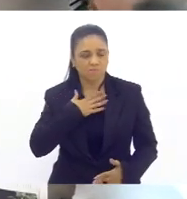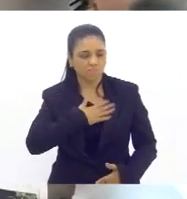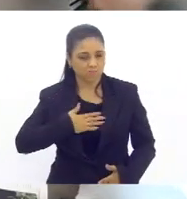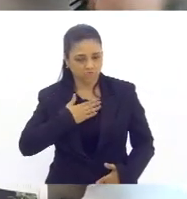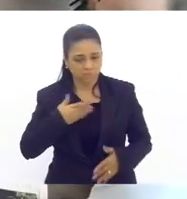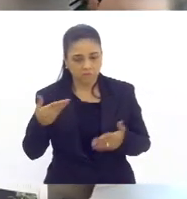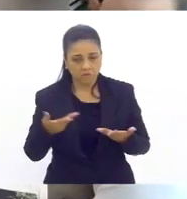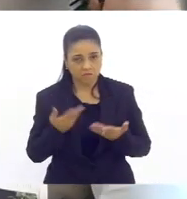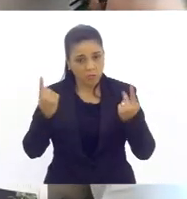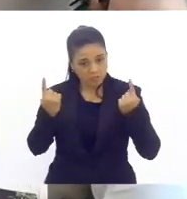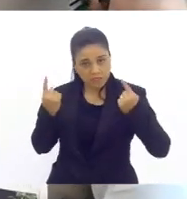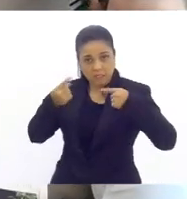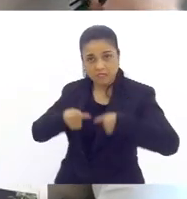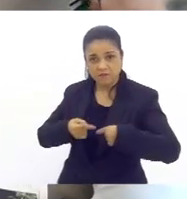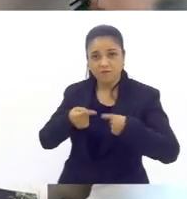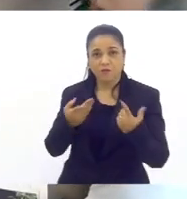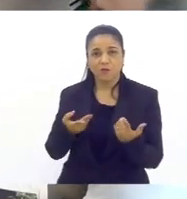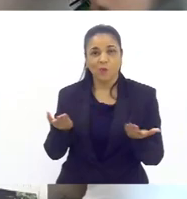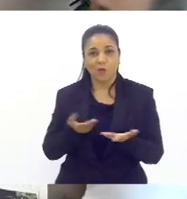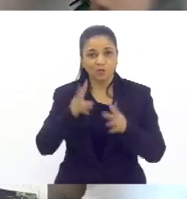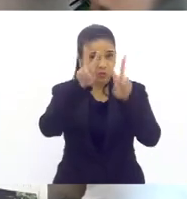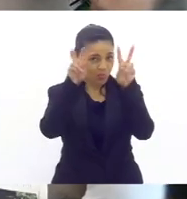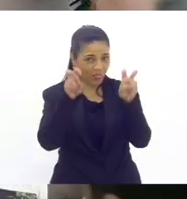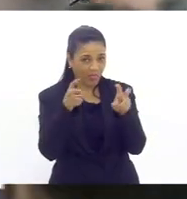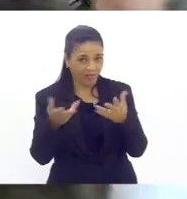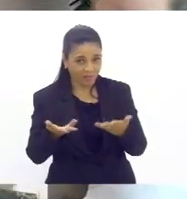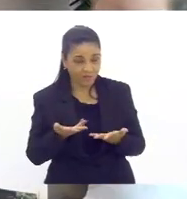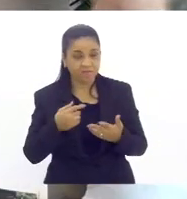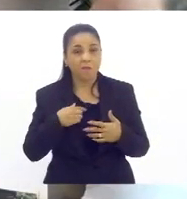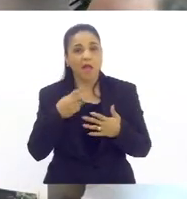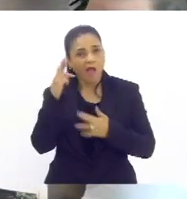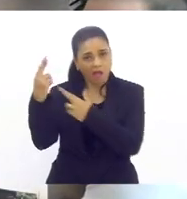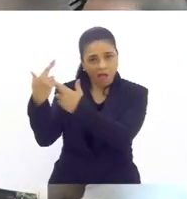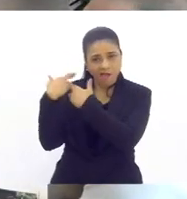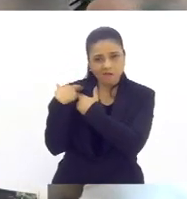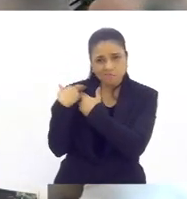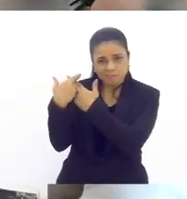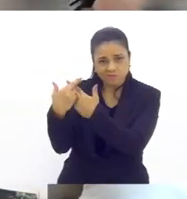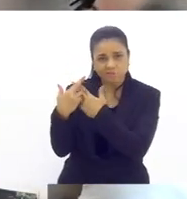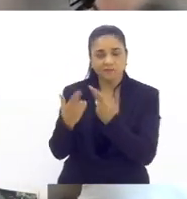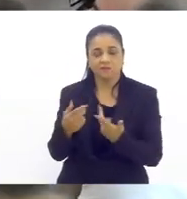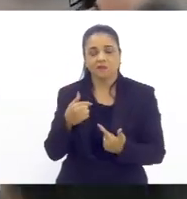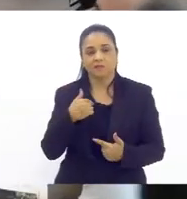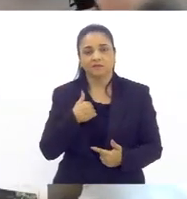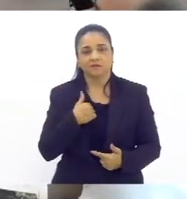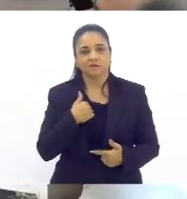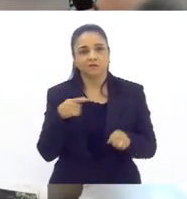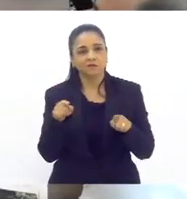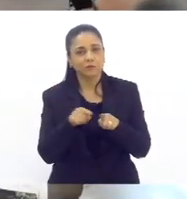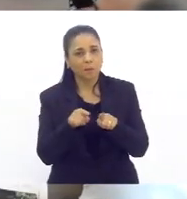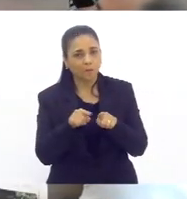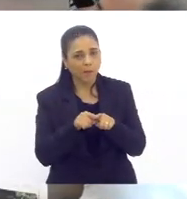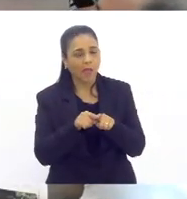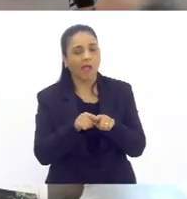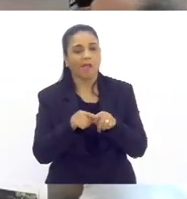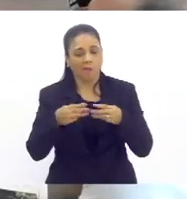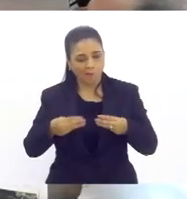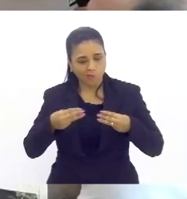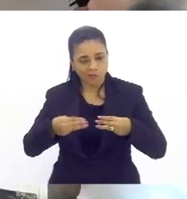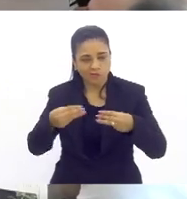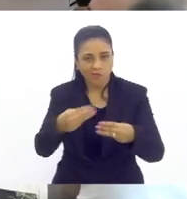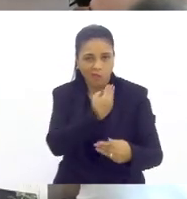desafiador até considerando a temática mas também a responsabilidade que eu também repulto ao Ministério